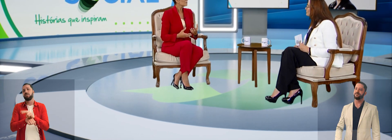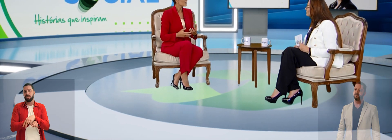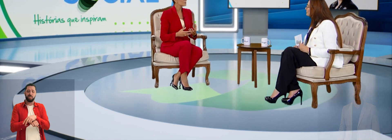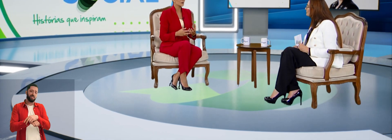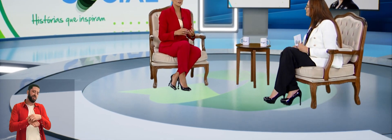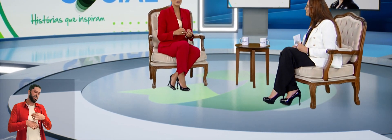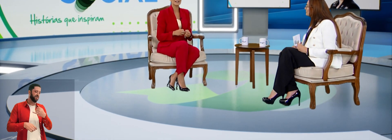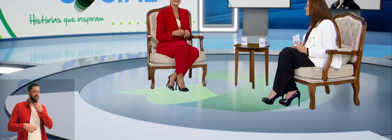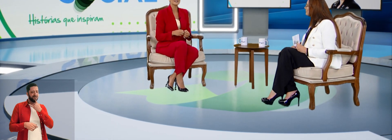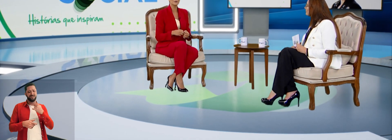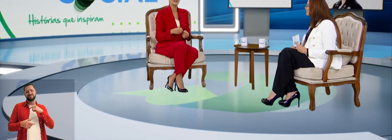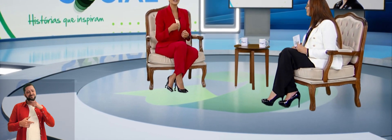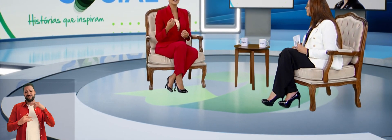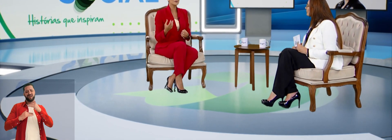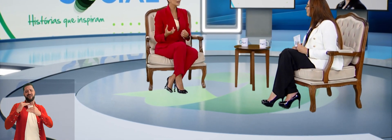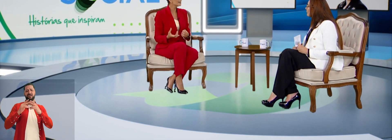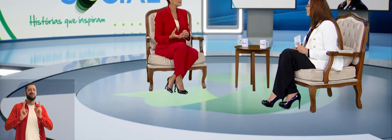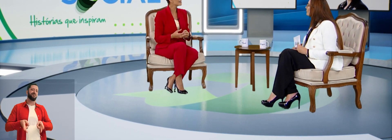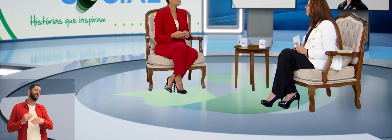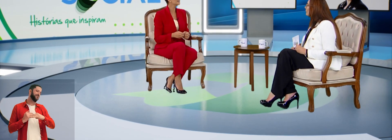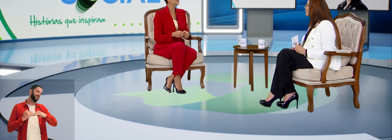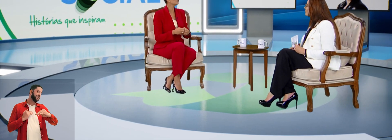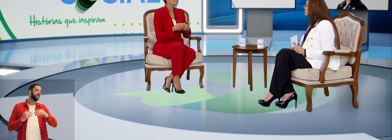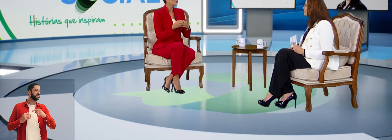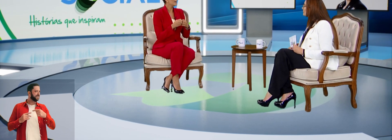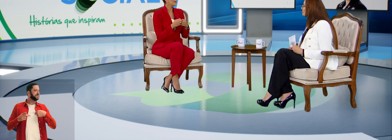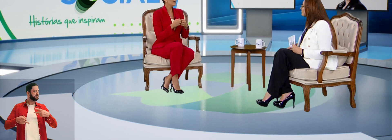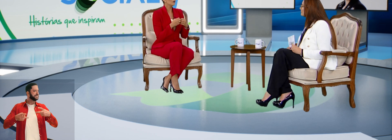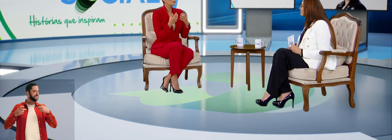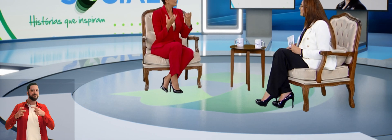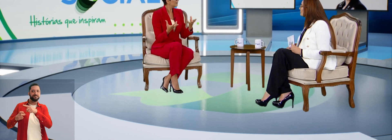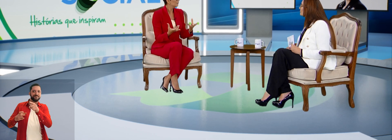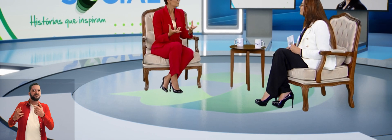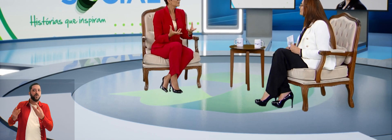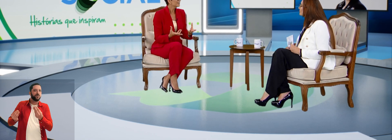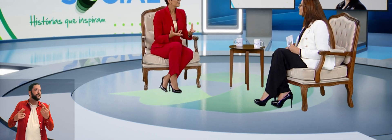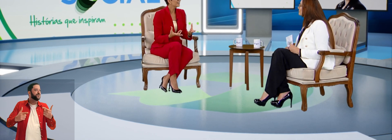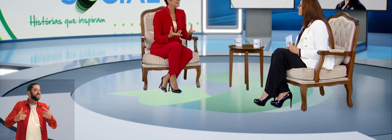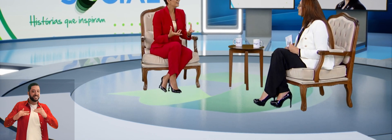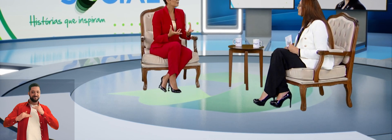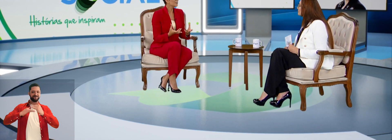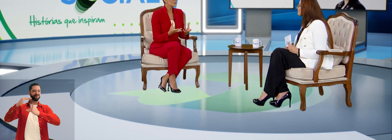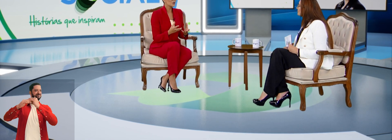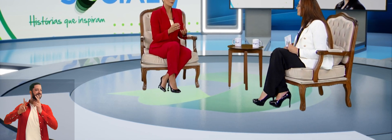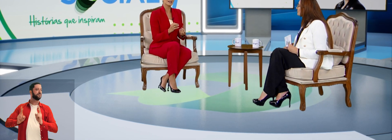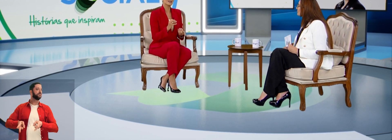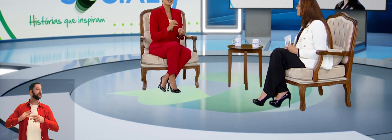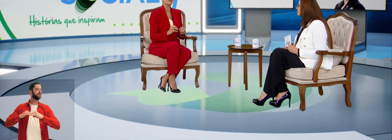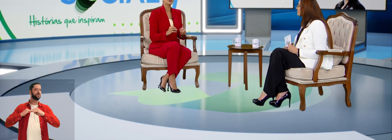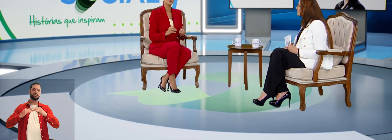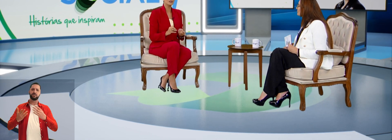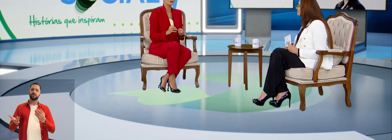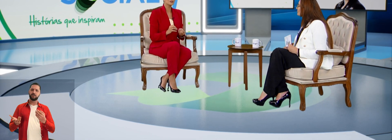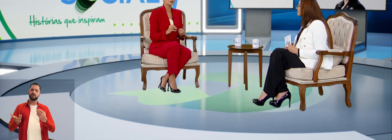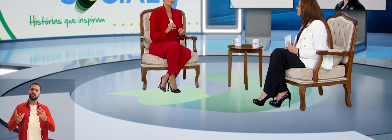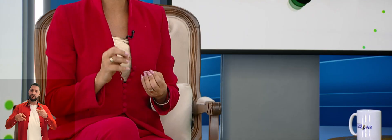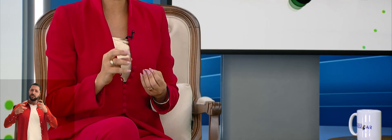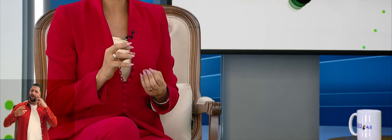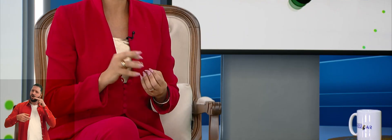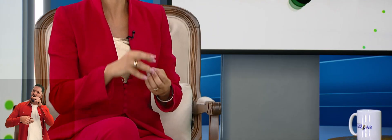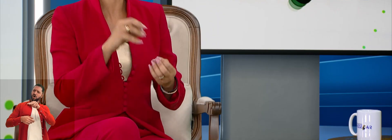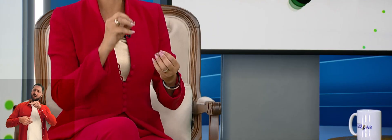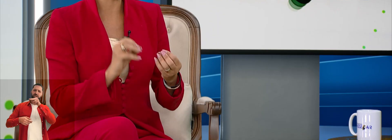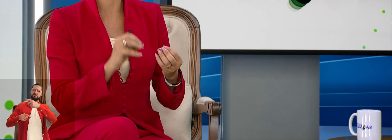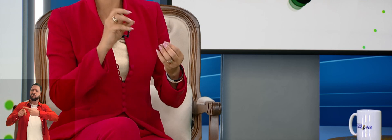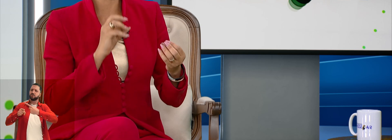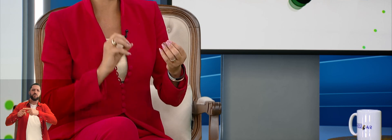atual, as pessoas parecem que estão perdendo a esperança, perdendo o brilho. Né? E quando a gente começa a olhar para tudo isso, a gente começa a